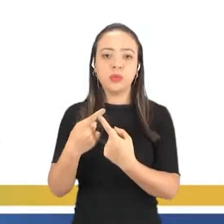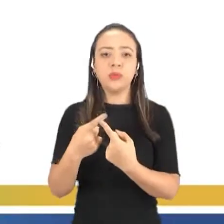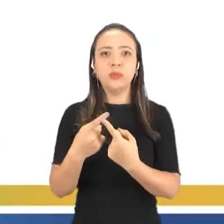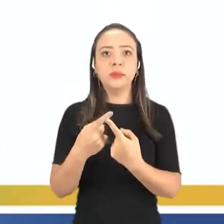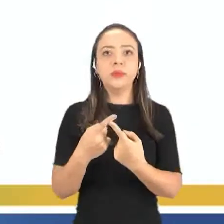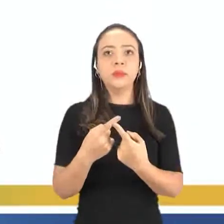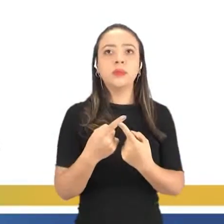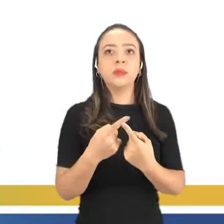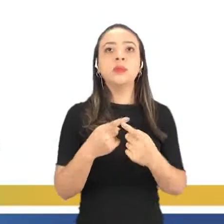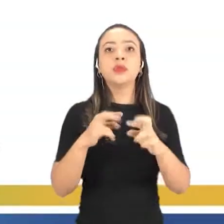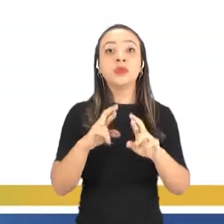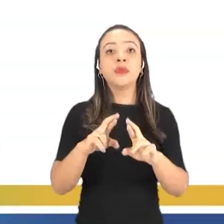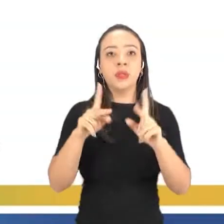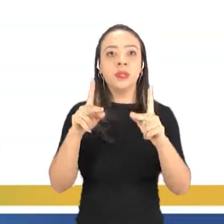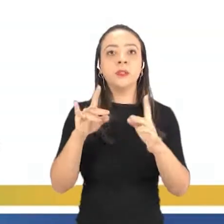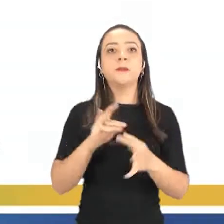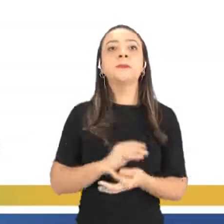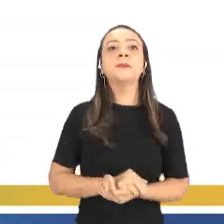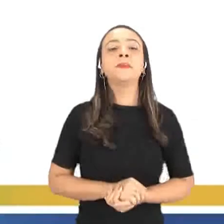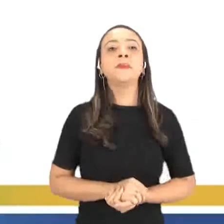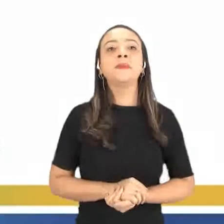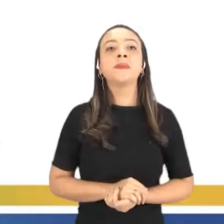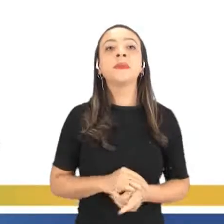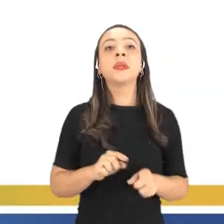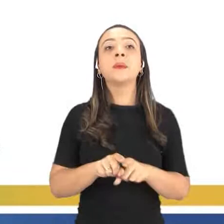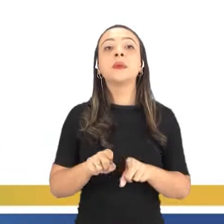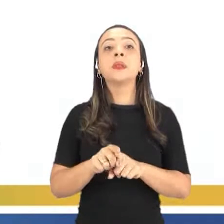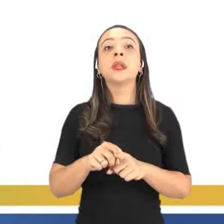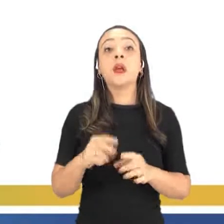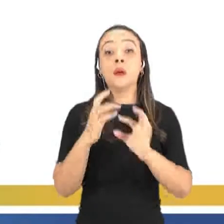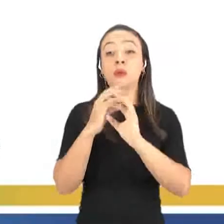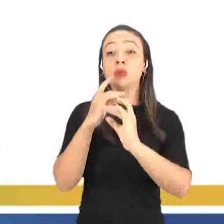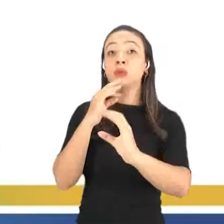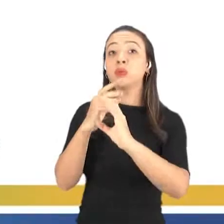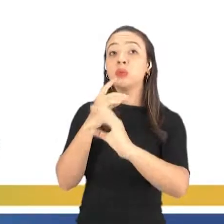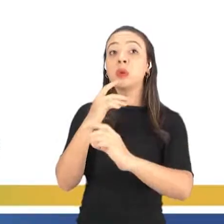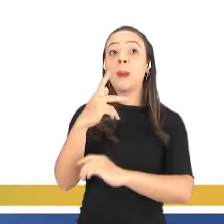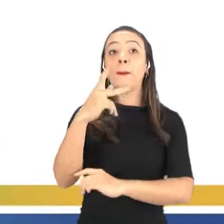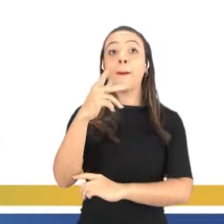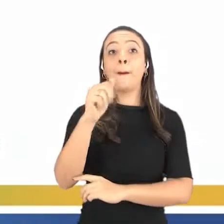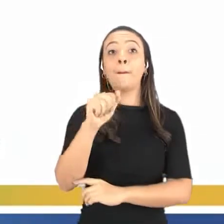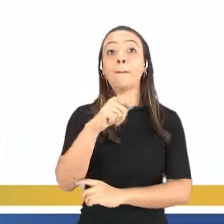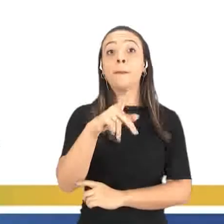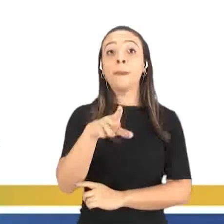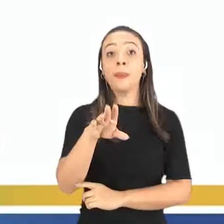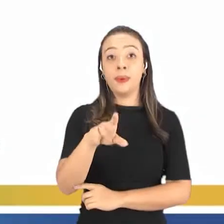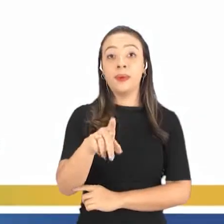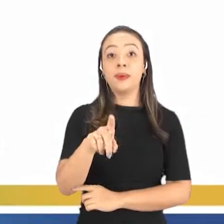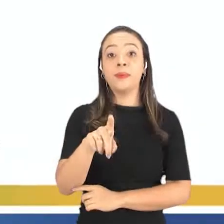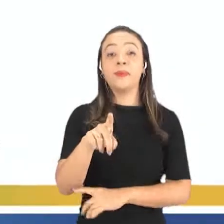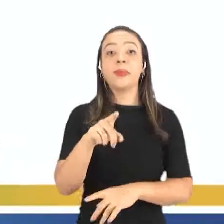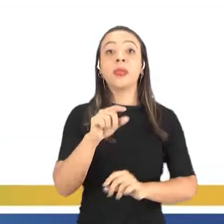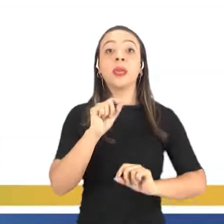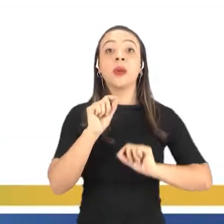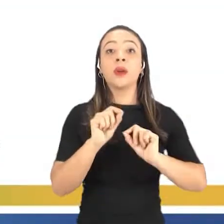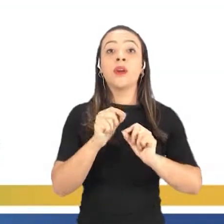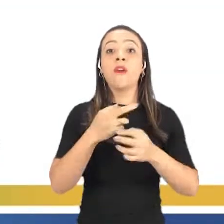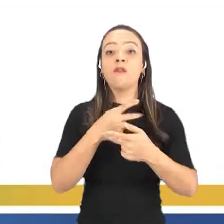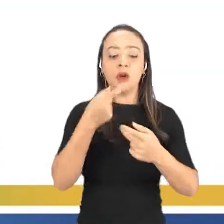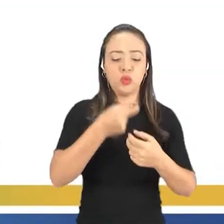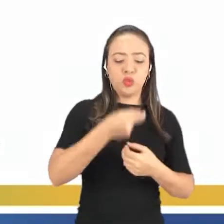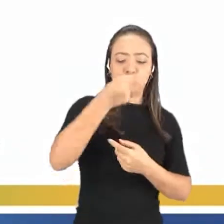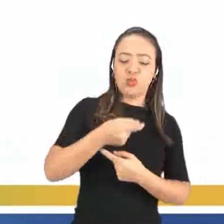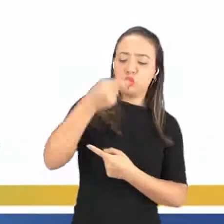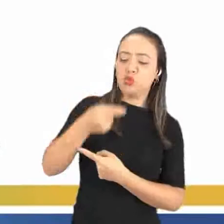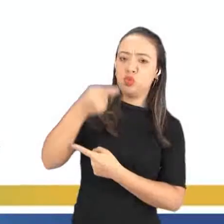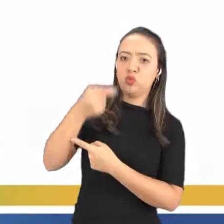embocaduras laterais e nasais. A flauta de pan, formada pelo conjunto de tubos com diferentes